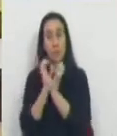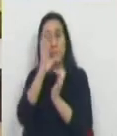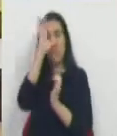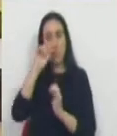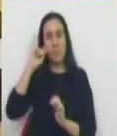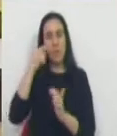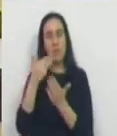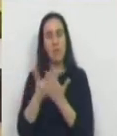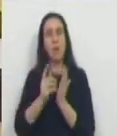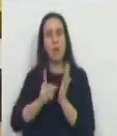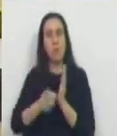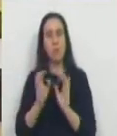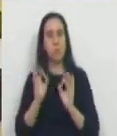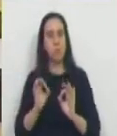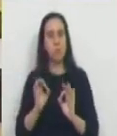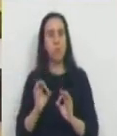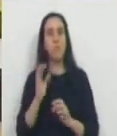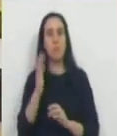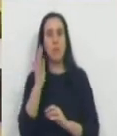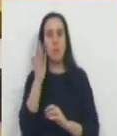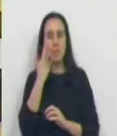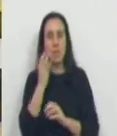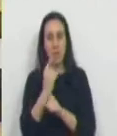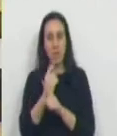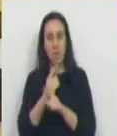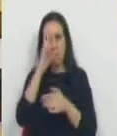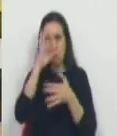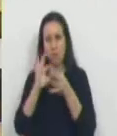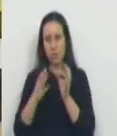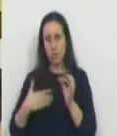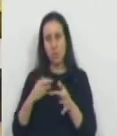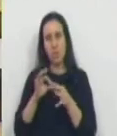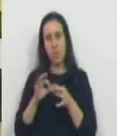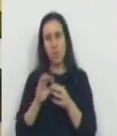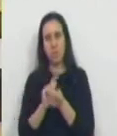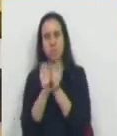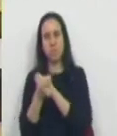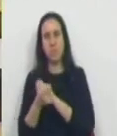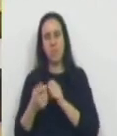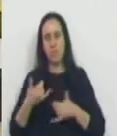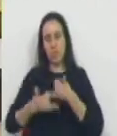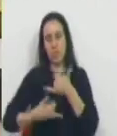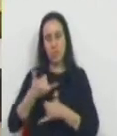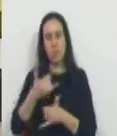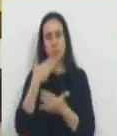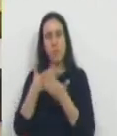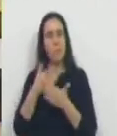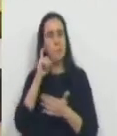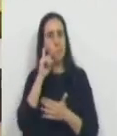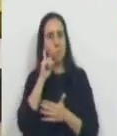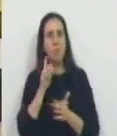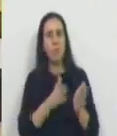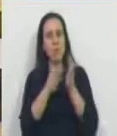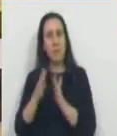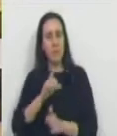pública são justamente as tentativas de perverter a lógica de solidariedade entre gerações que a sustenta, são os apetites